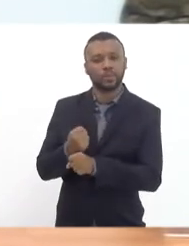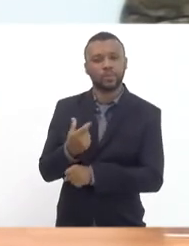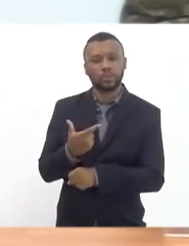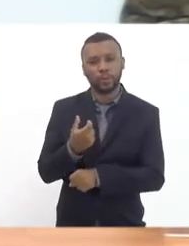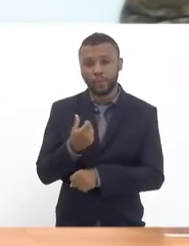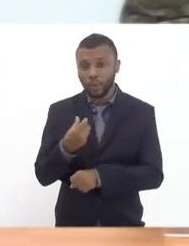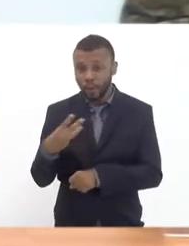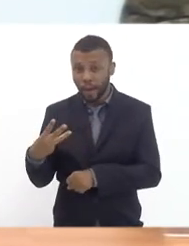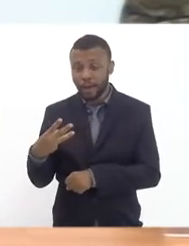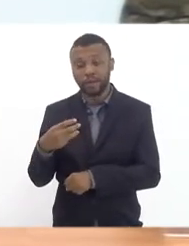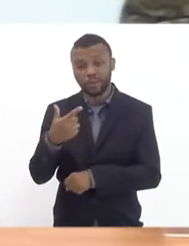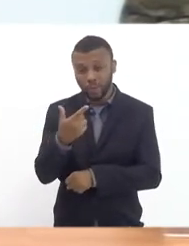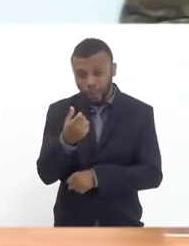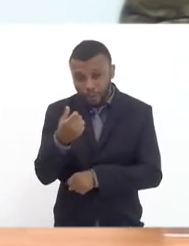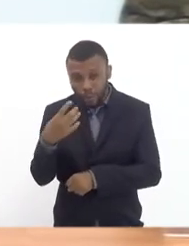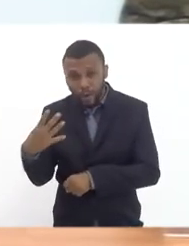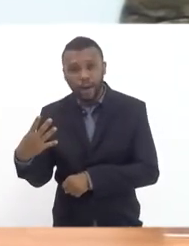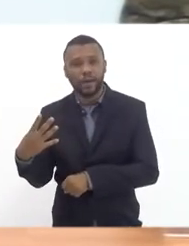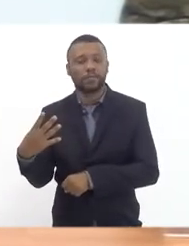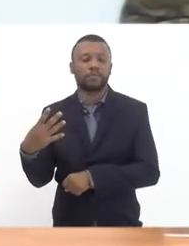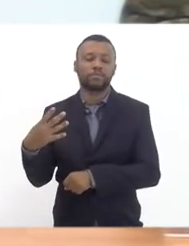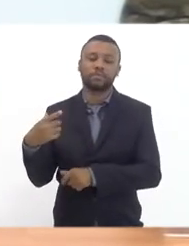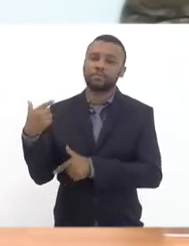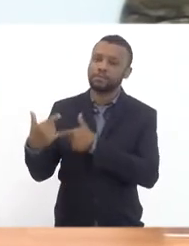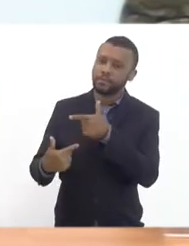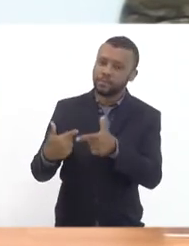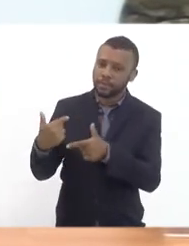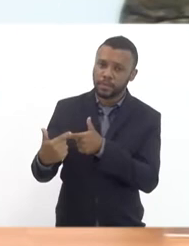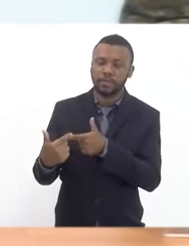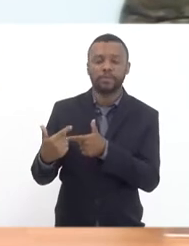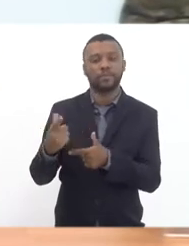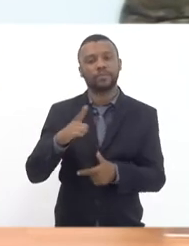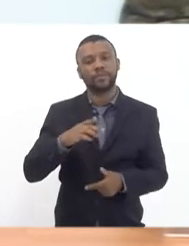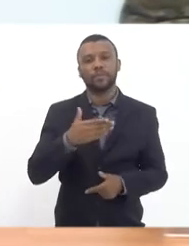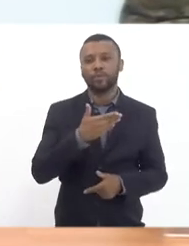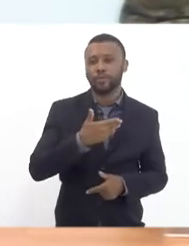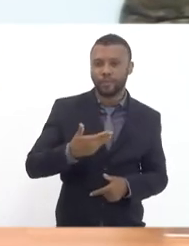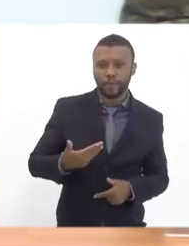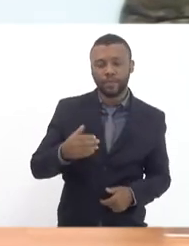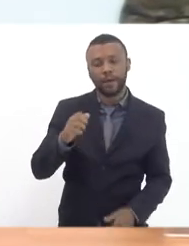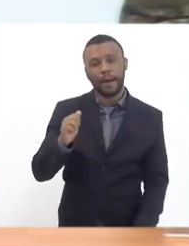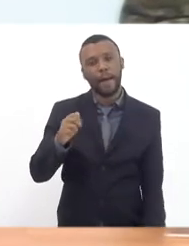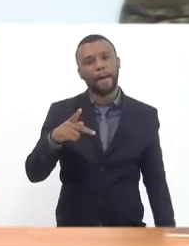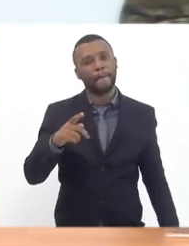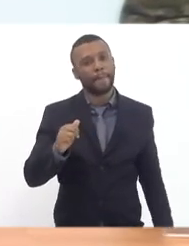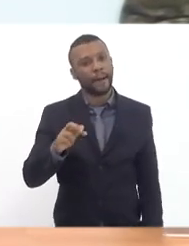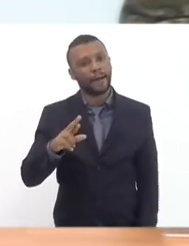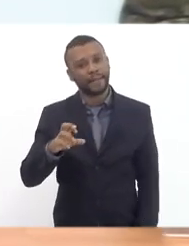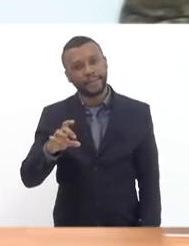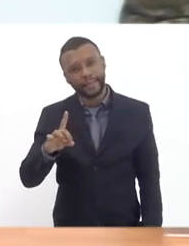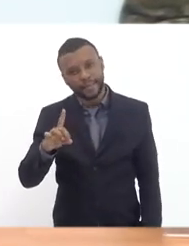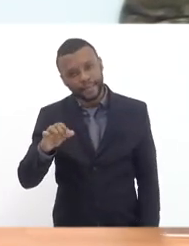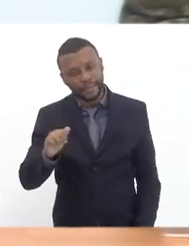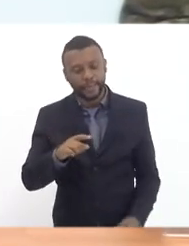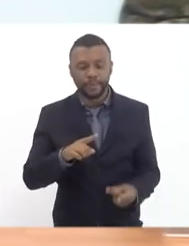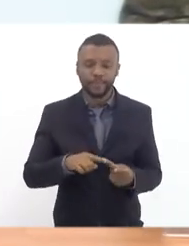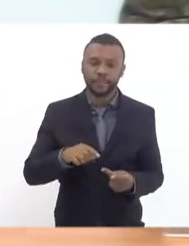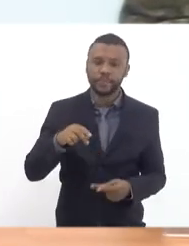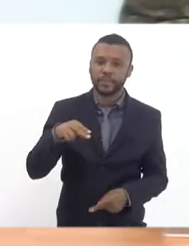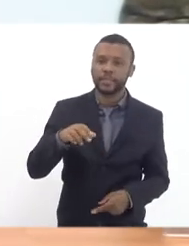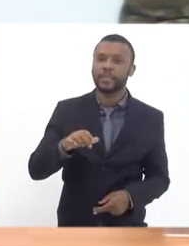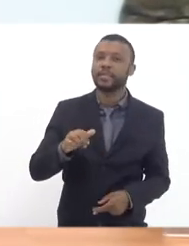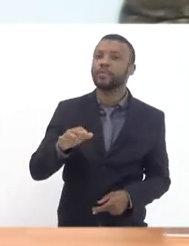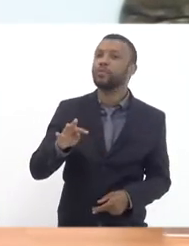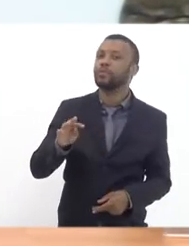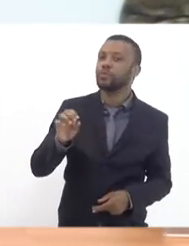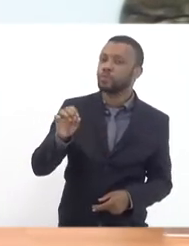família São Gonçalo. Tive no governo Aparecida Panicea, tive no governo Neilton. Eu vivi ali,